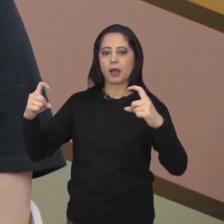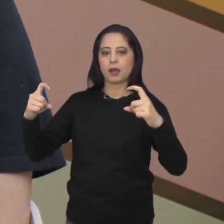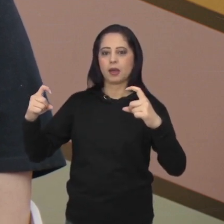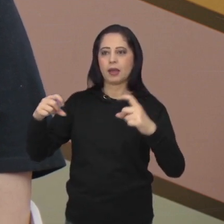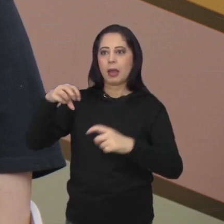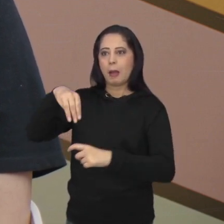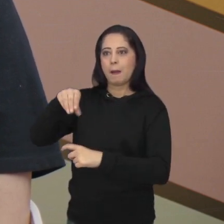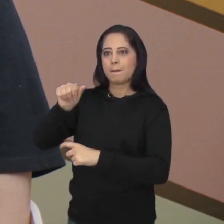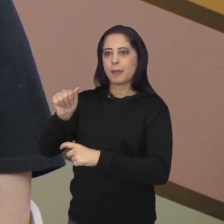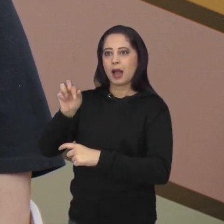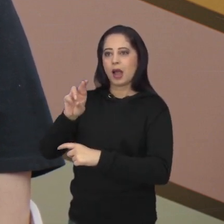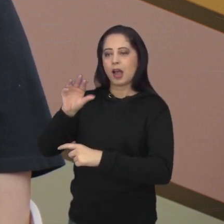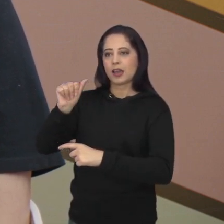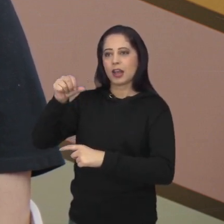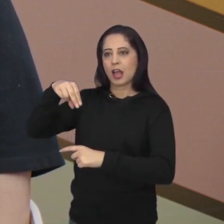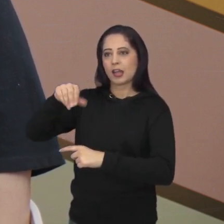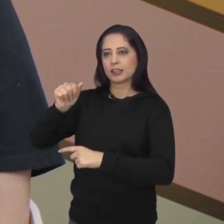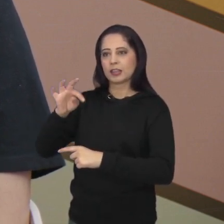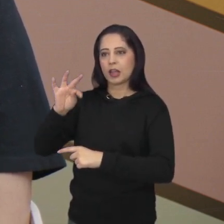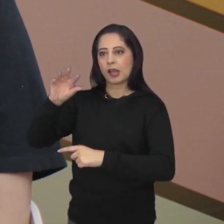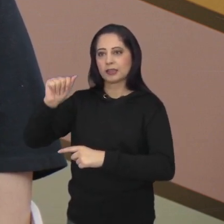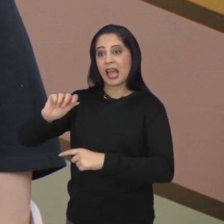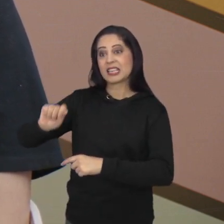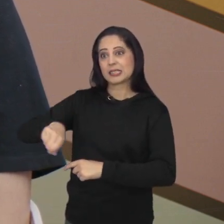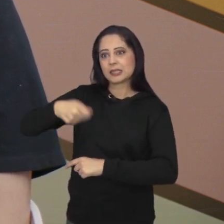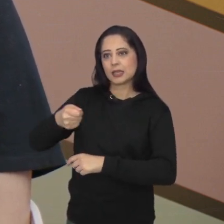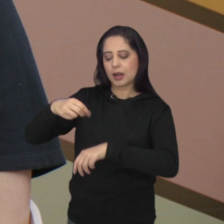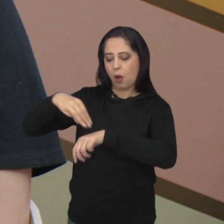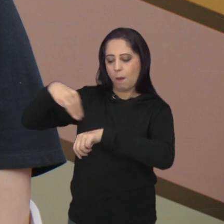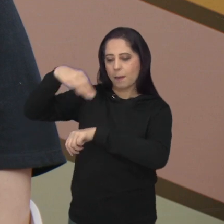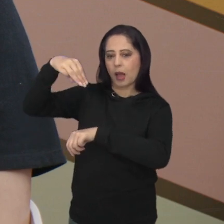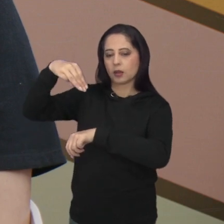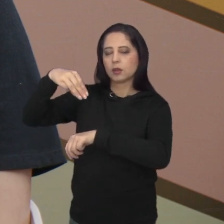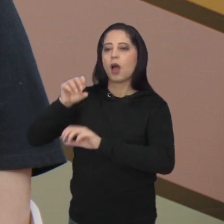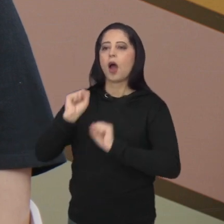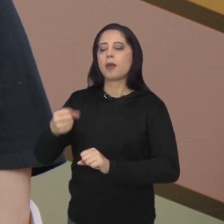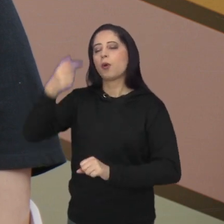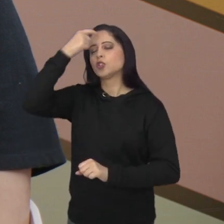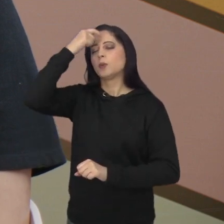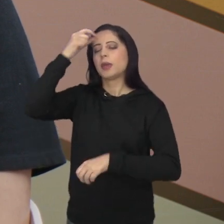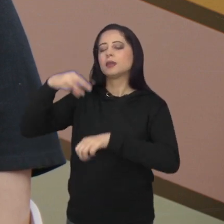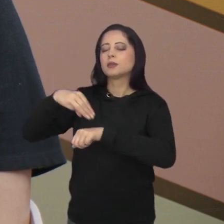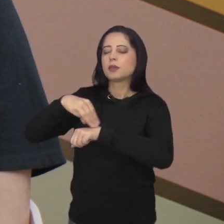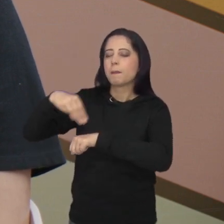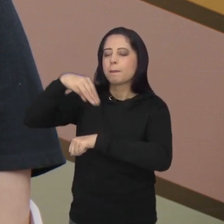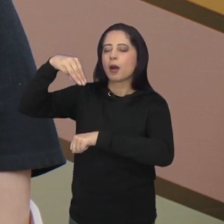que é a palavra Maranata. Então a gente repete, Maranata,